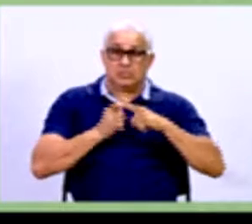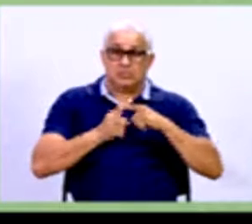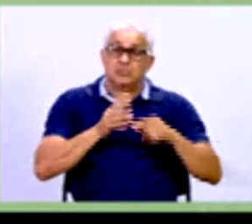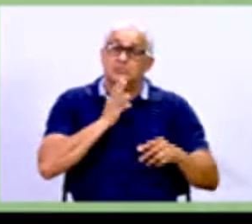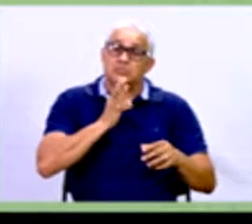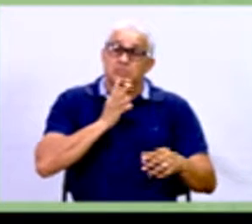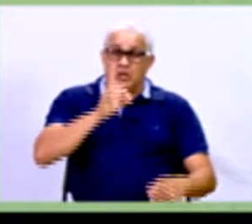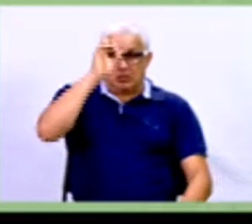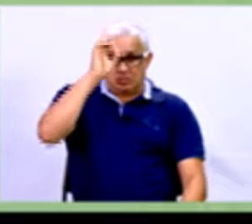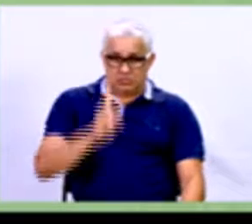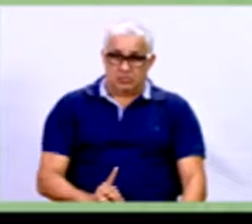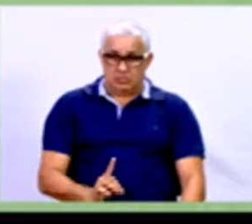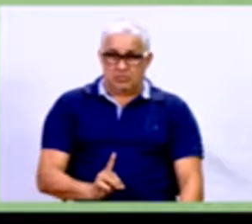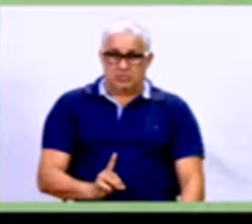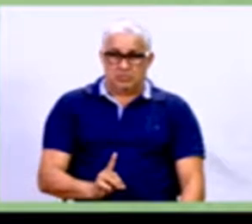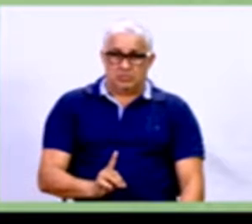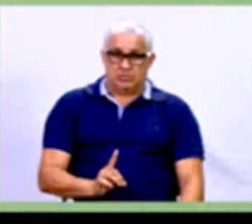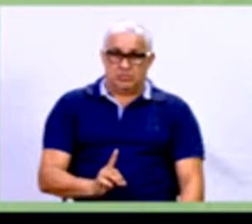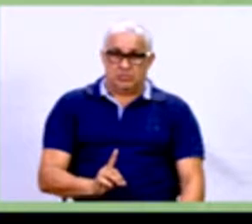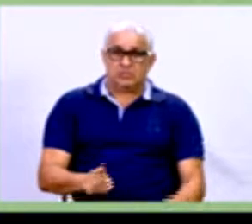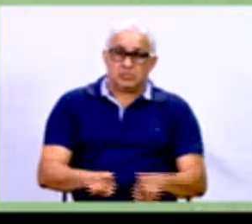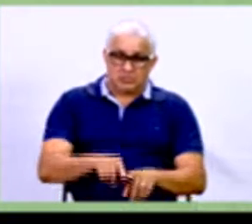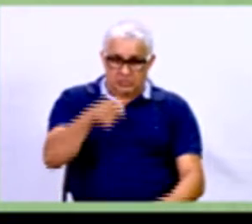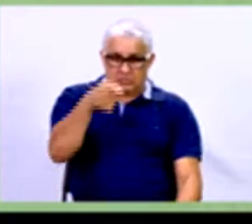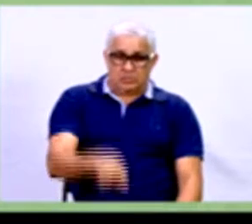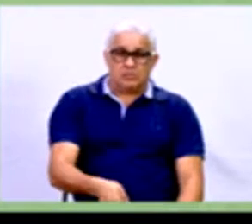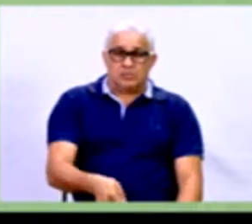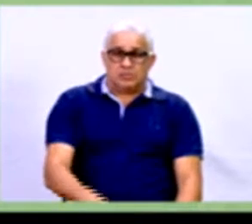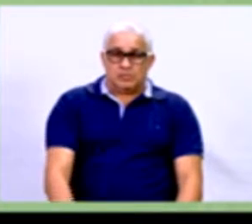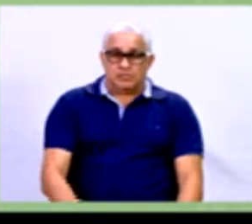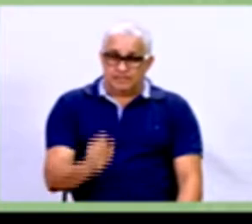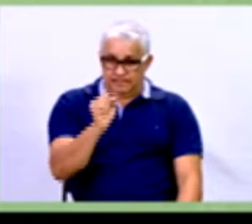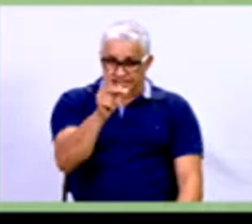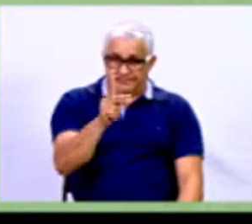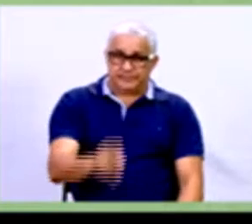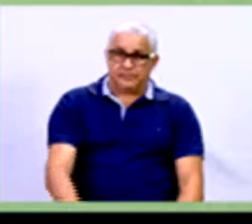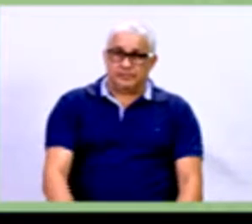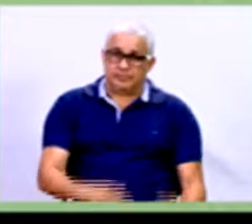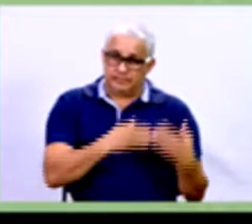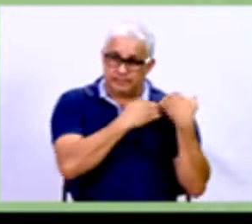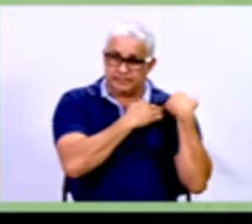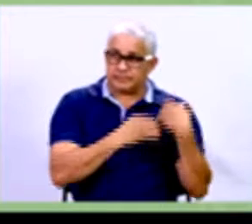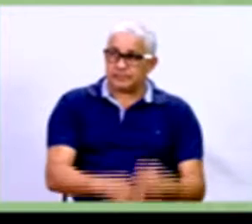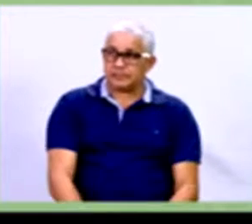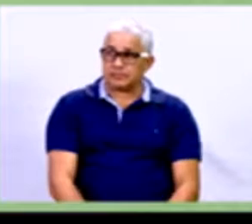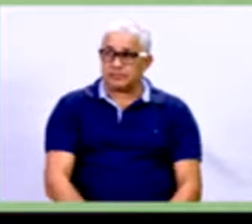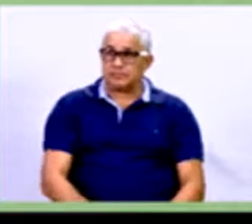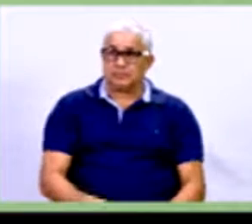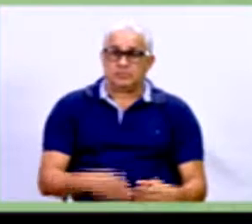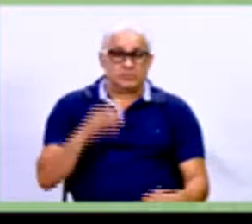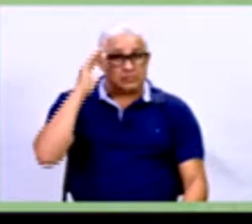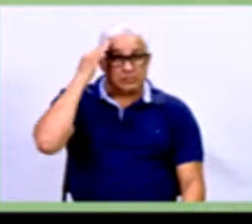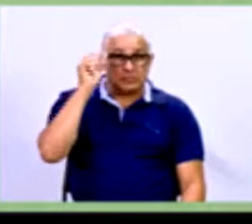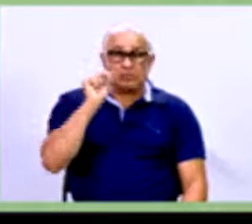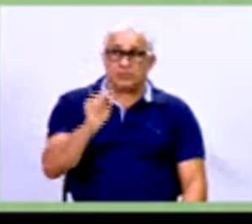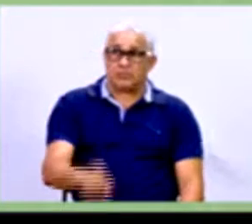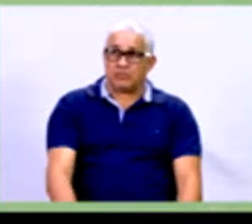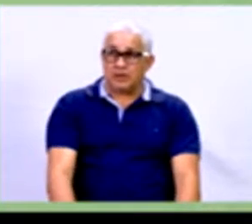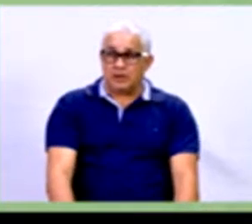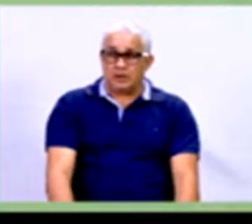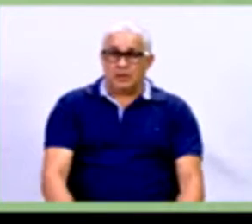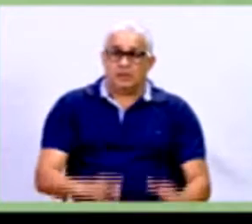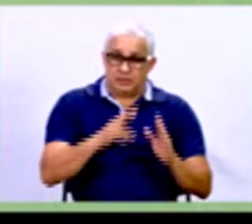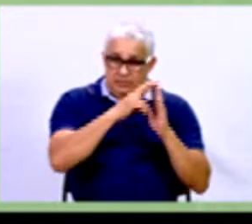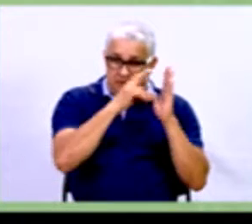dos seus direitos, além das suas obrigações, ok? Vamos entender, então, uma